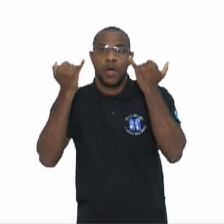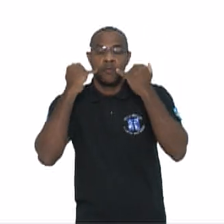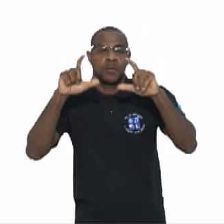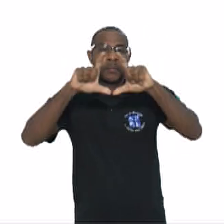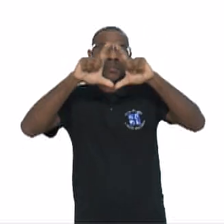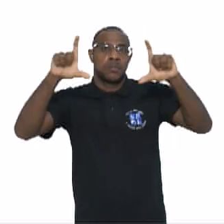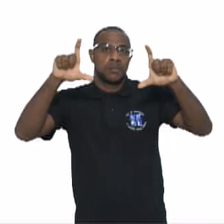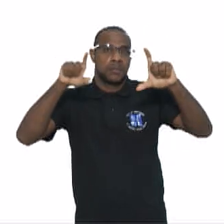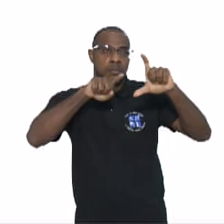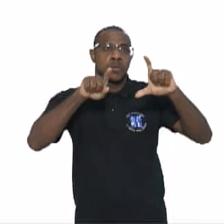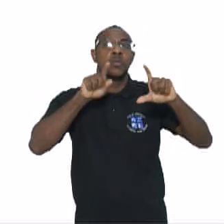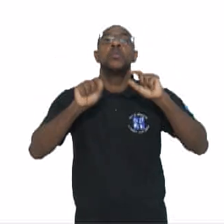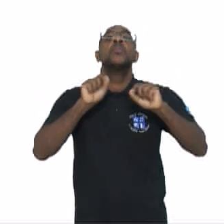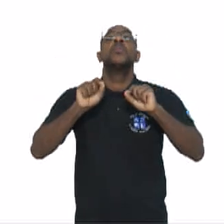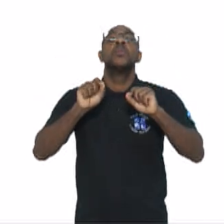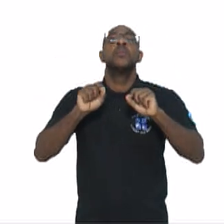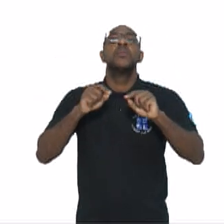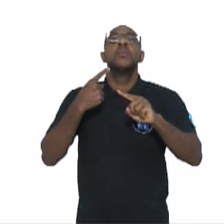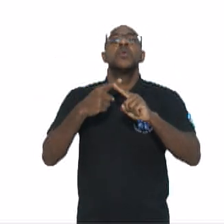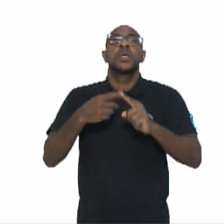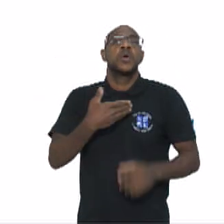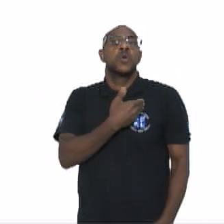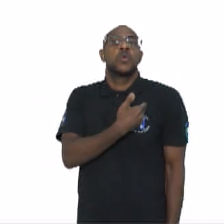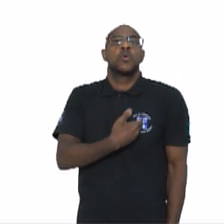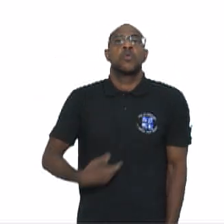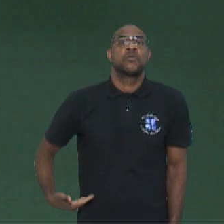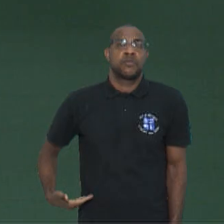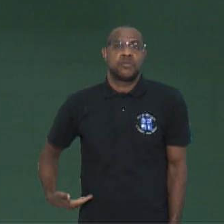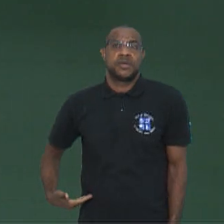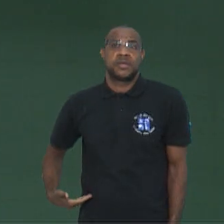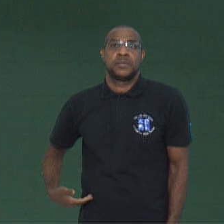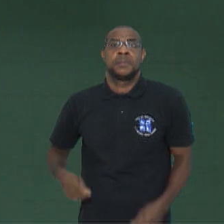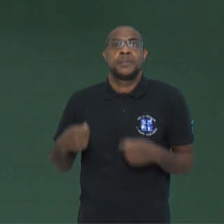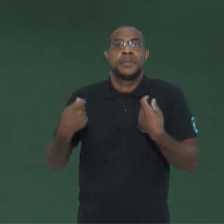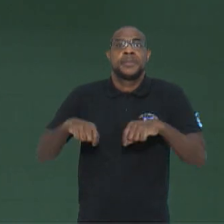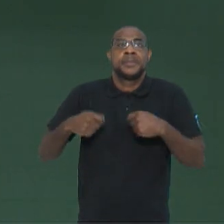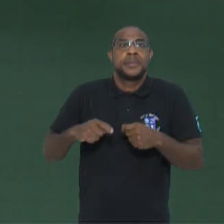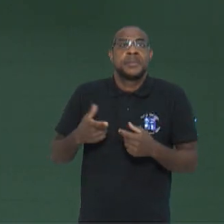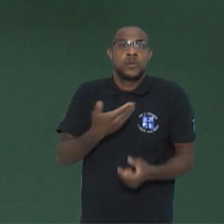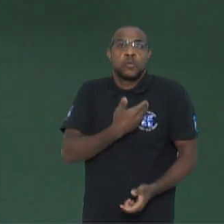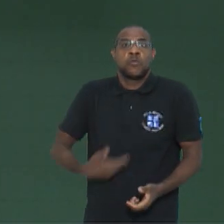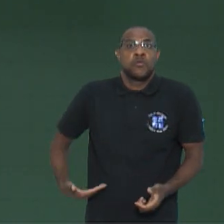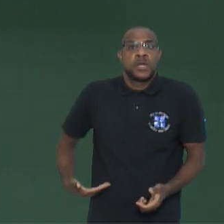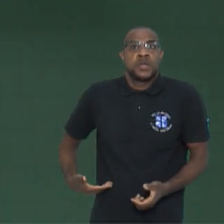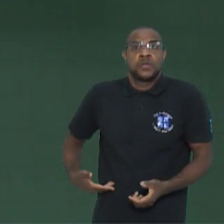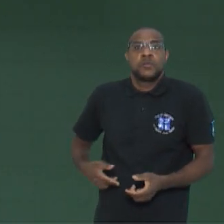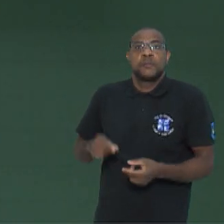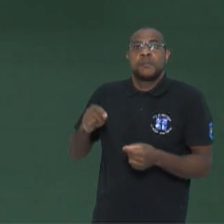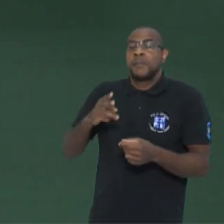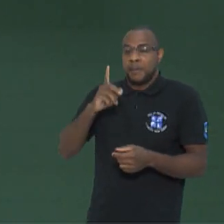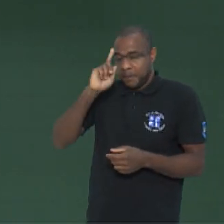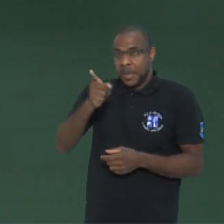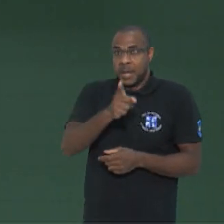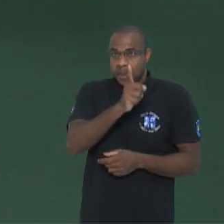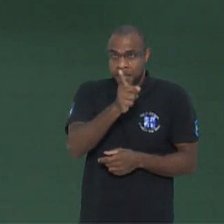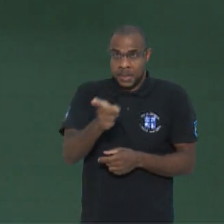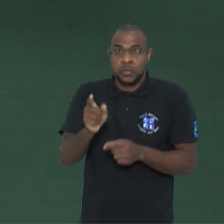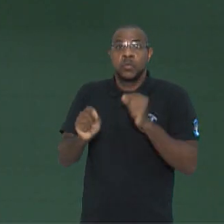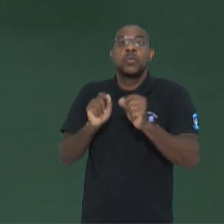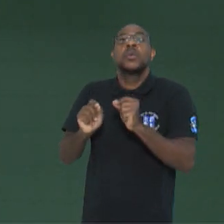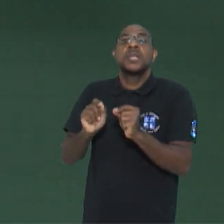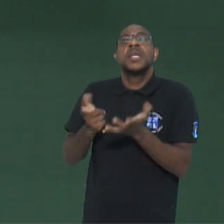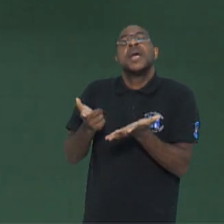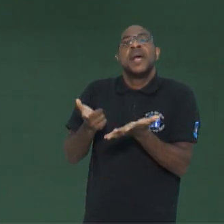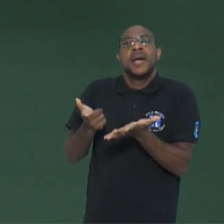o que levou as autoridades a tomar a decisão de quarentena? O que as pessoas fizeram naquele lugar que fez